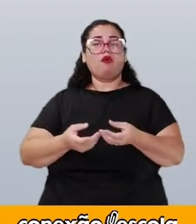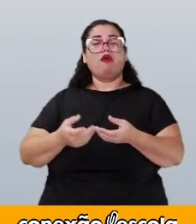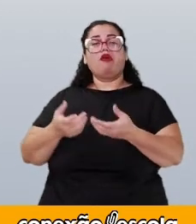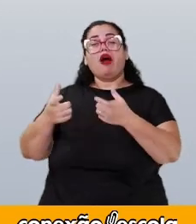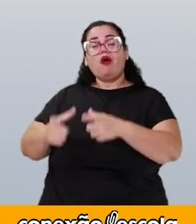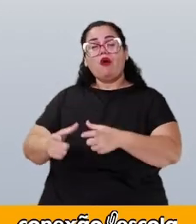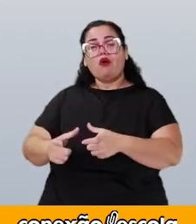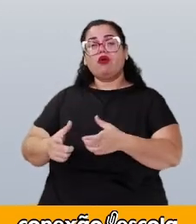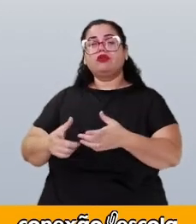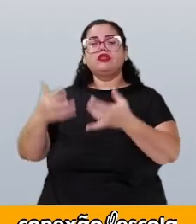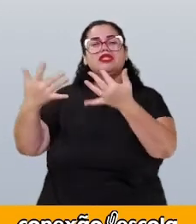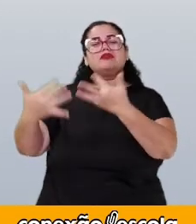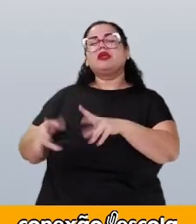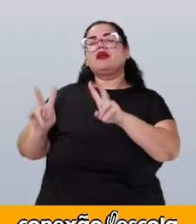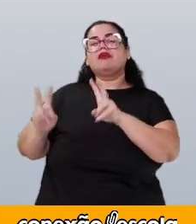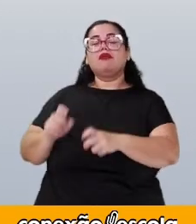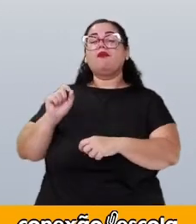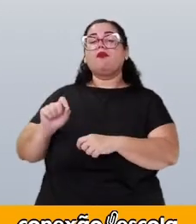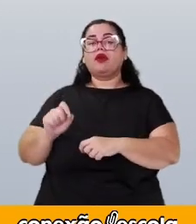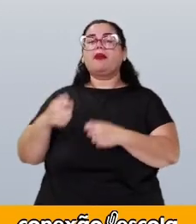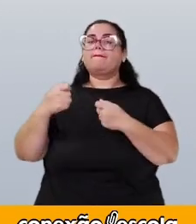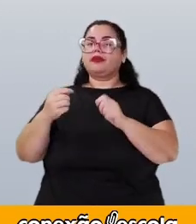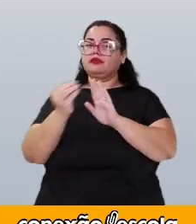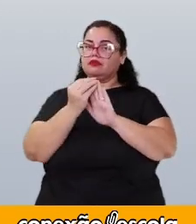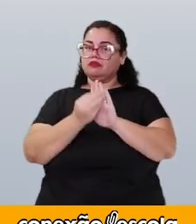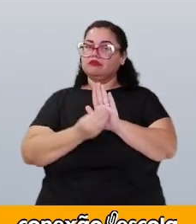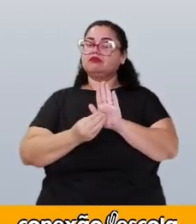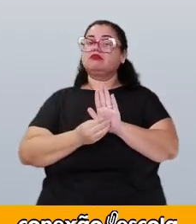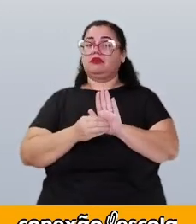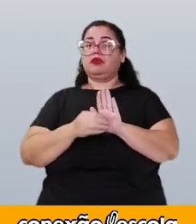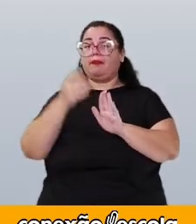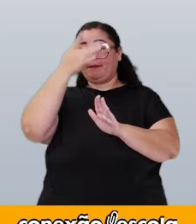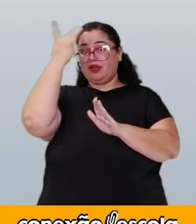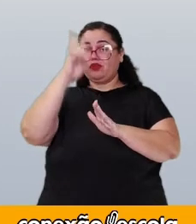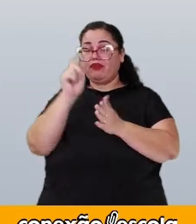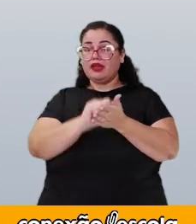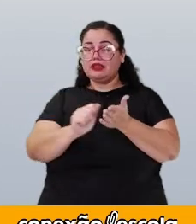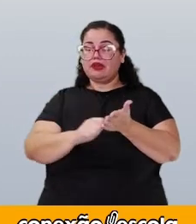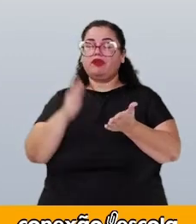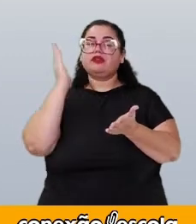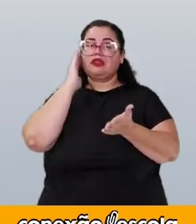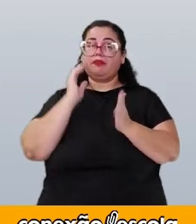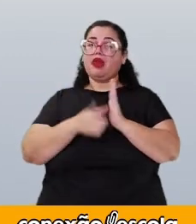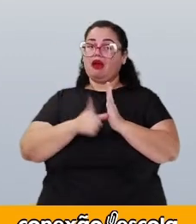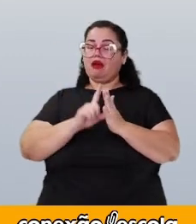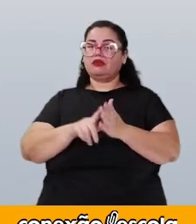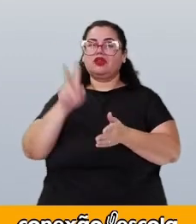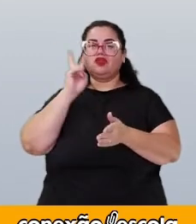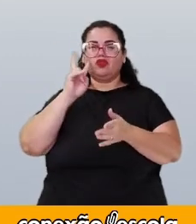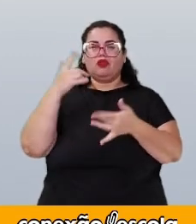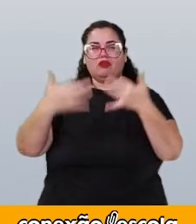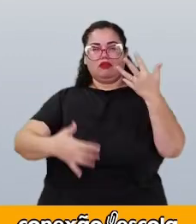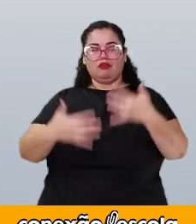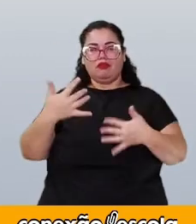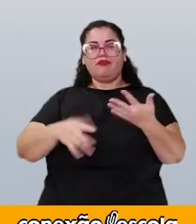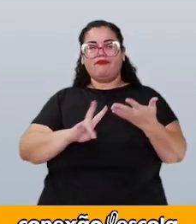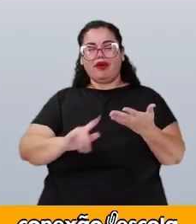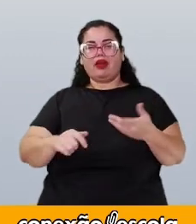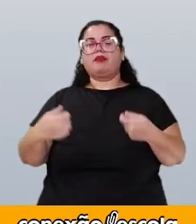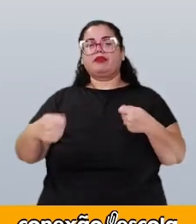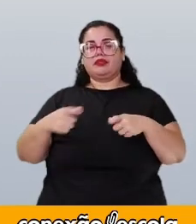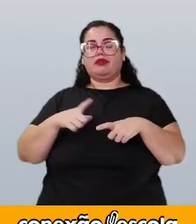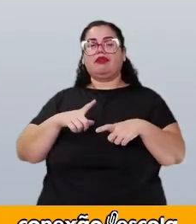quando, e vai falar sobre o quê. Isso precisa estar claro para o dramaturgo. Como toda história a ser contada, é preciso ter